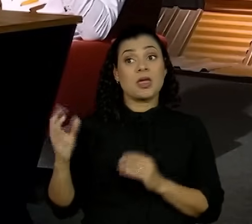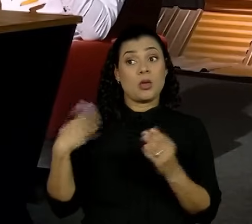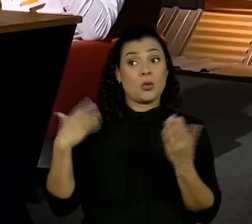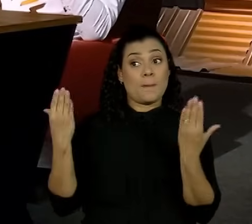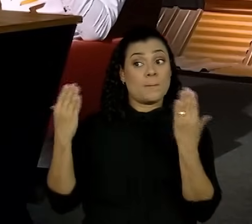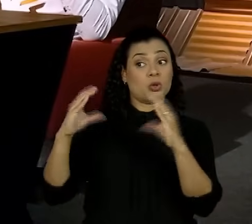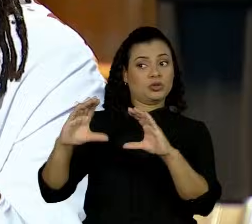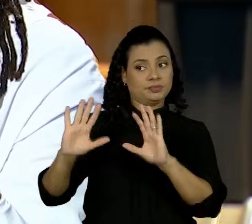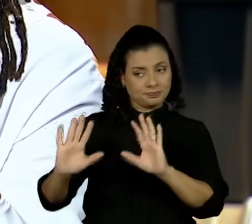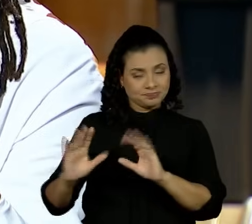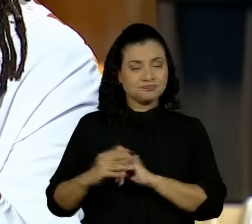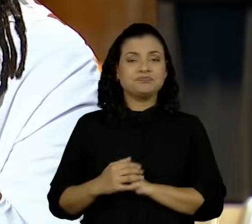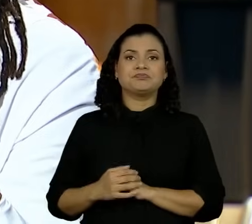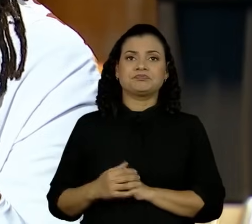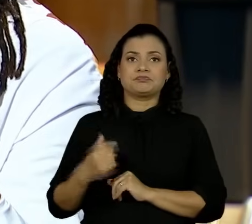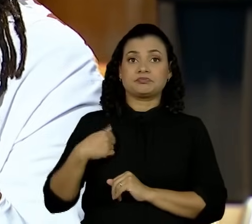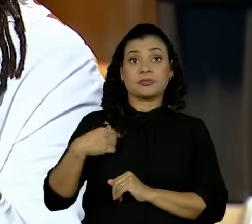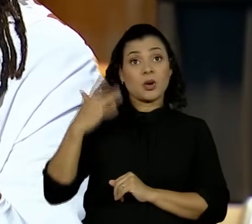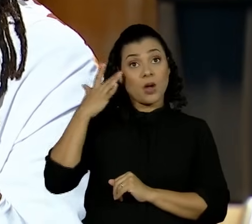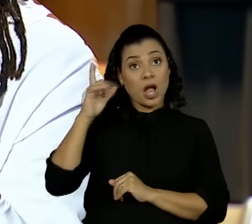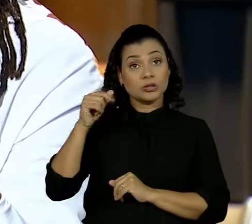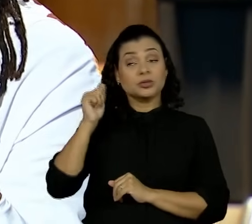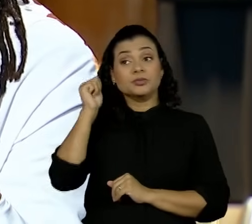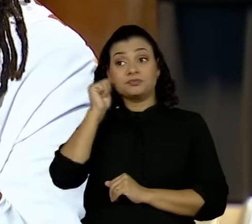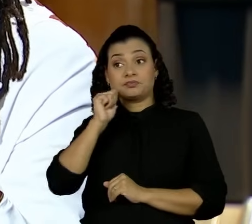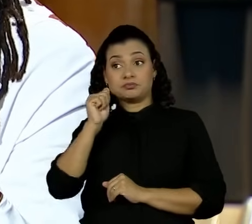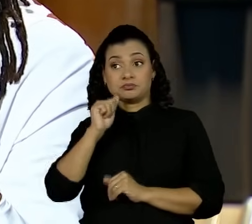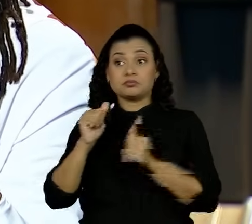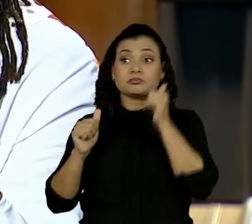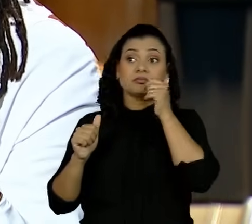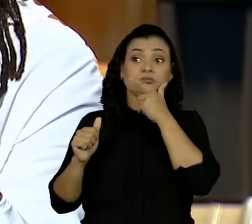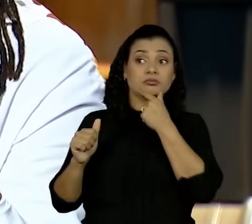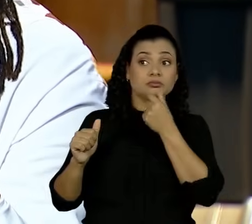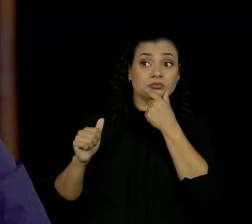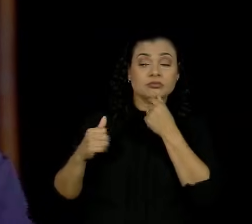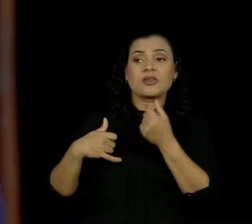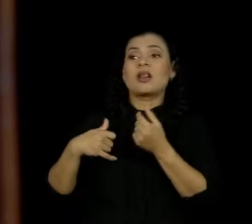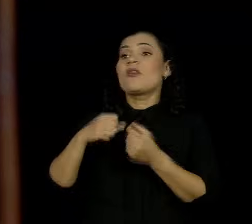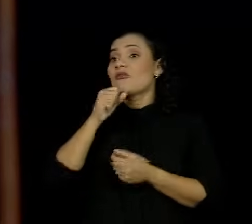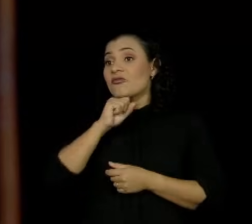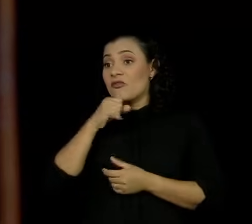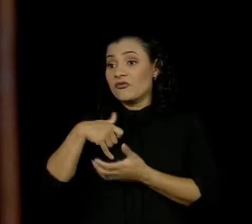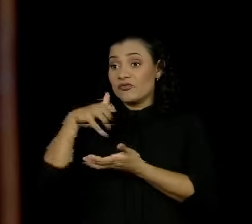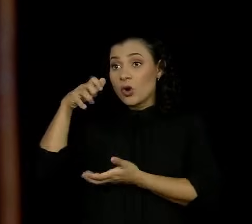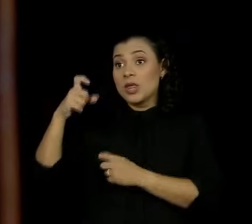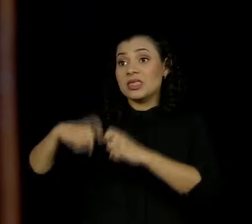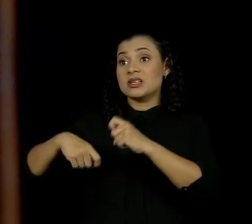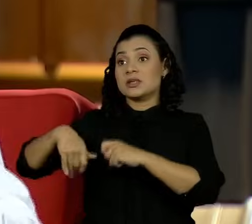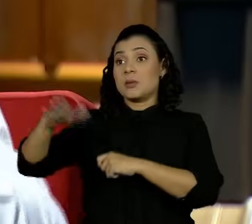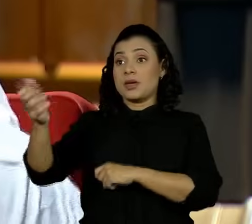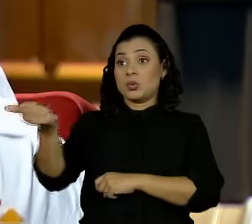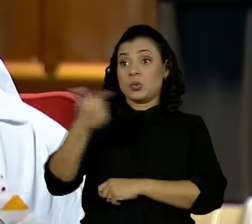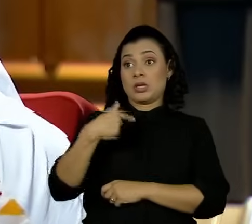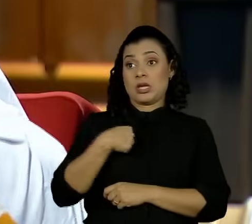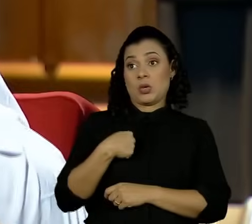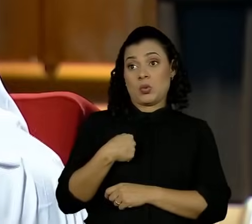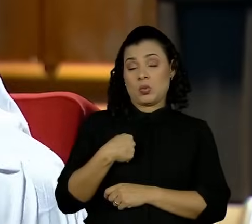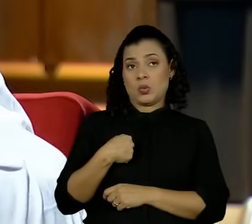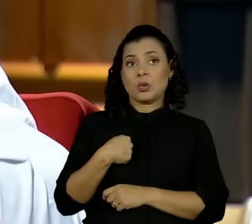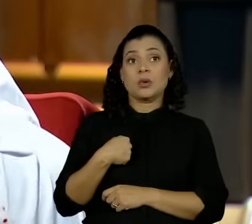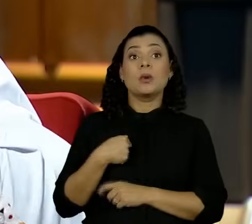coloquei assim, que o meu avô e minha avó tá transando mais do que eu. Porque eu acho que é isso, talvez a gente